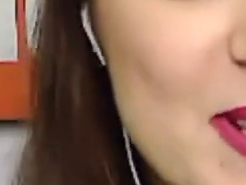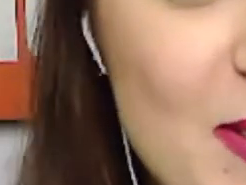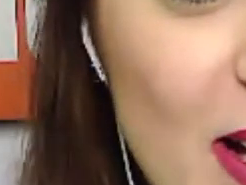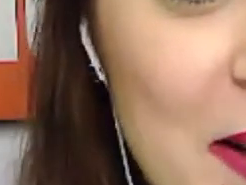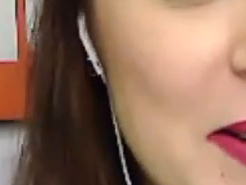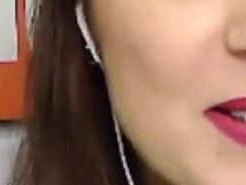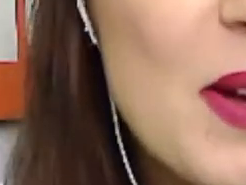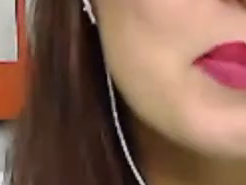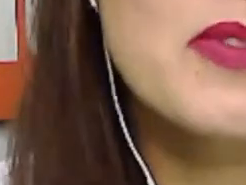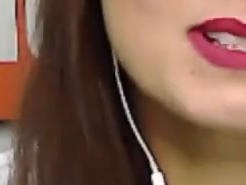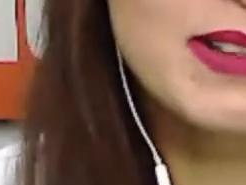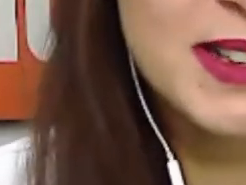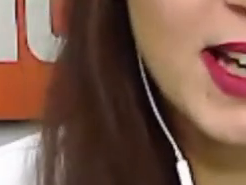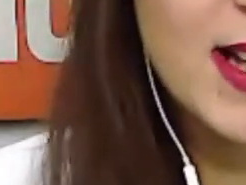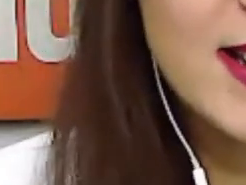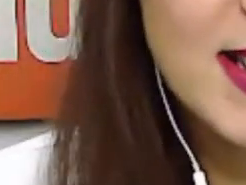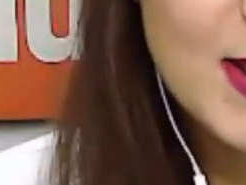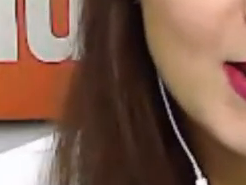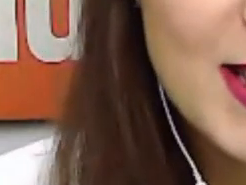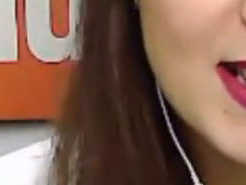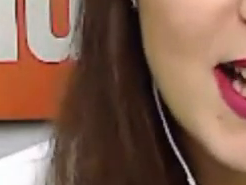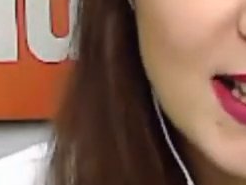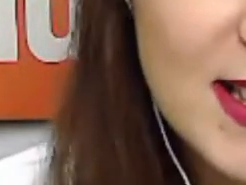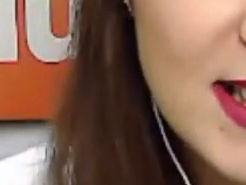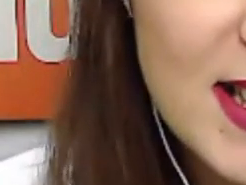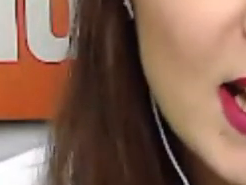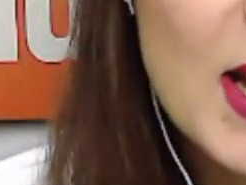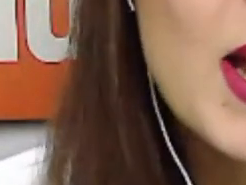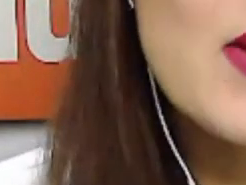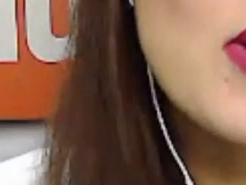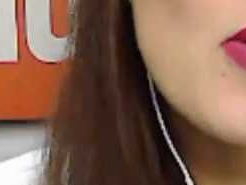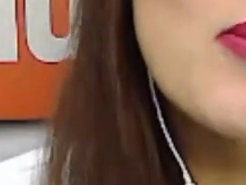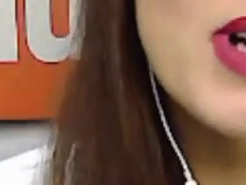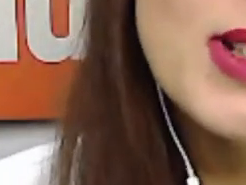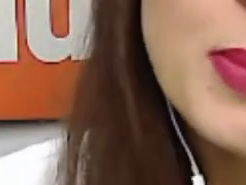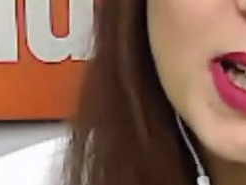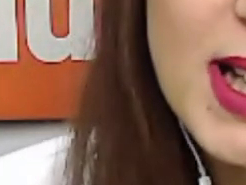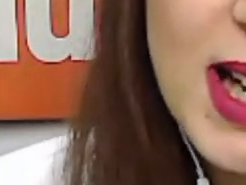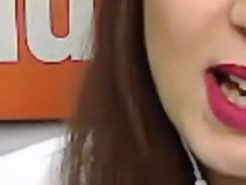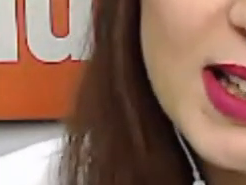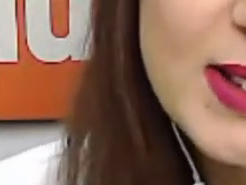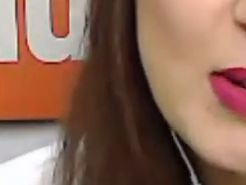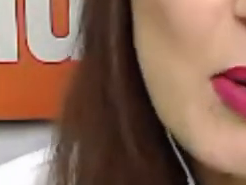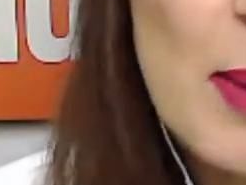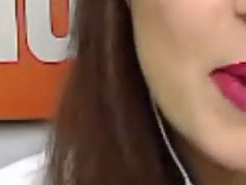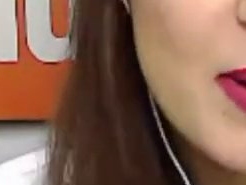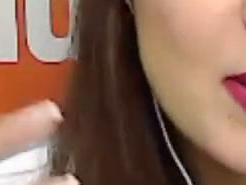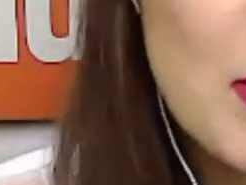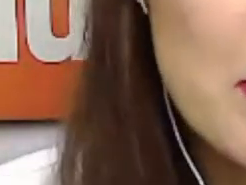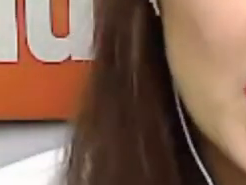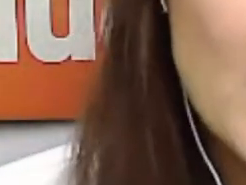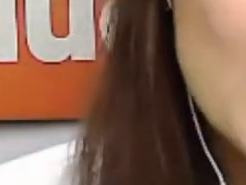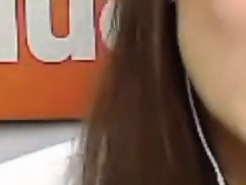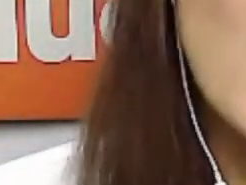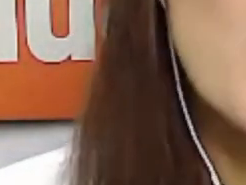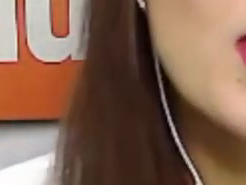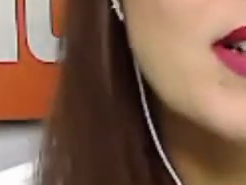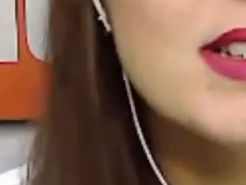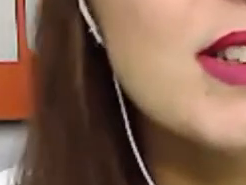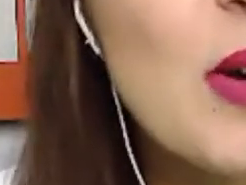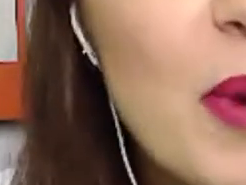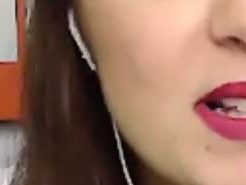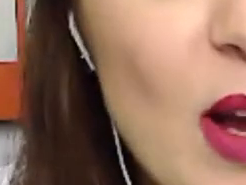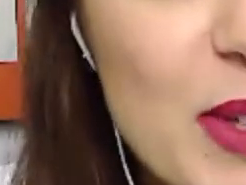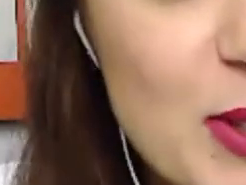Olá, pessoal. Eu sou a professora Tayara Santos de Ciências. Eu sou uma mulher de pele clara, tenho cabelos compridos, agora